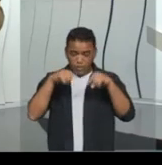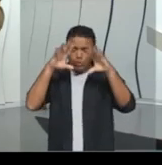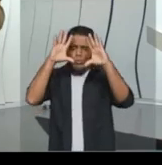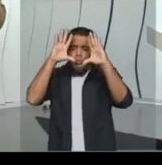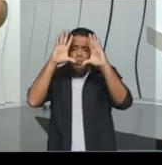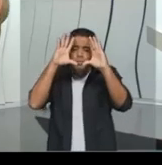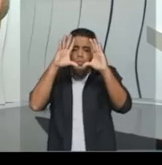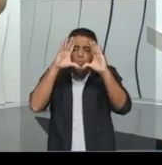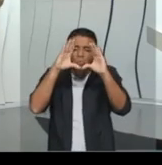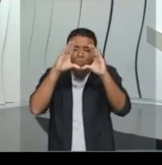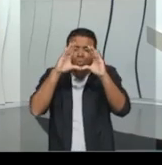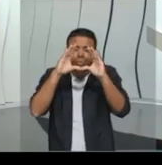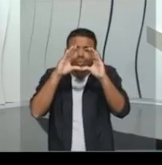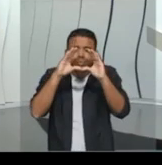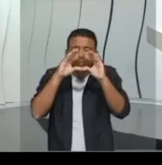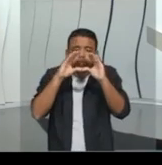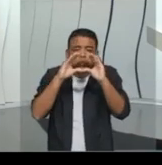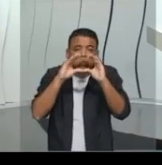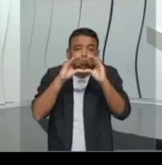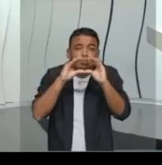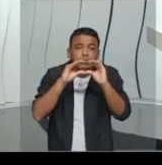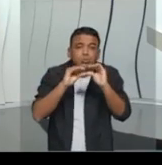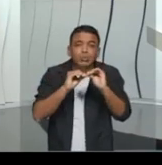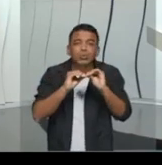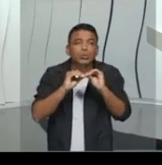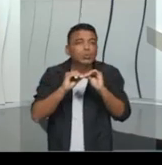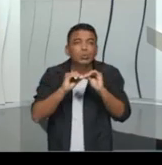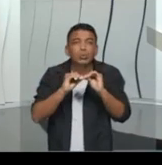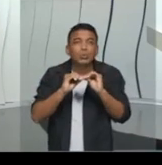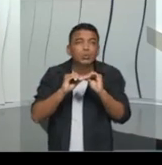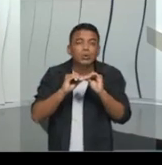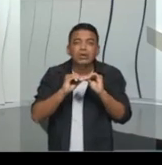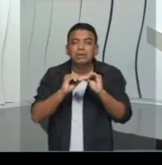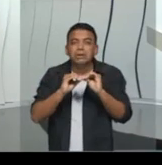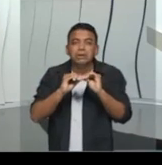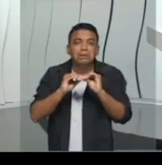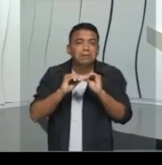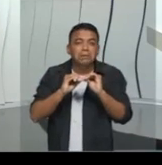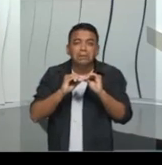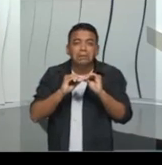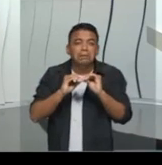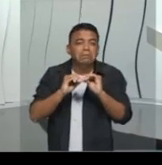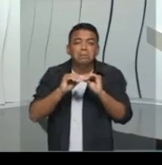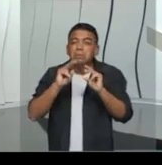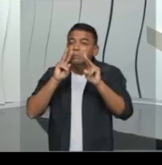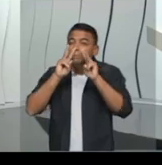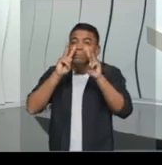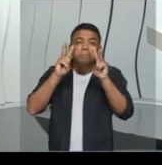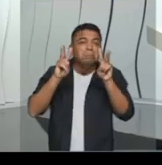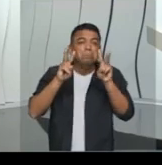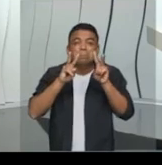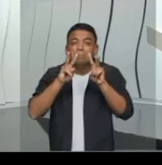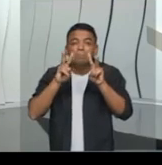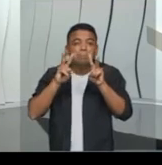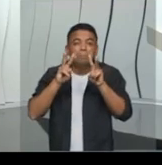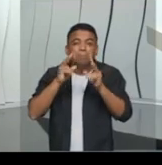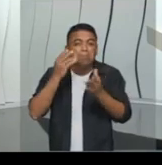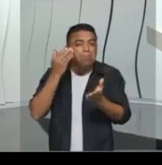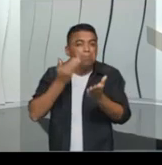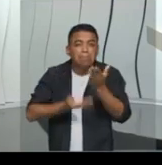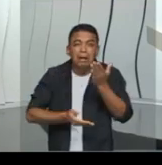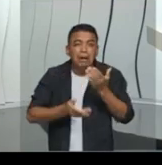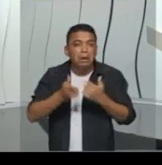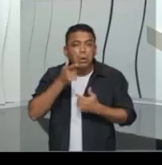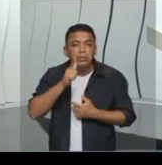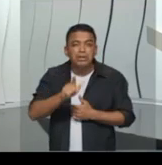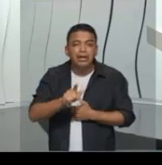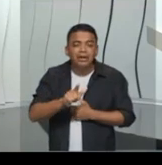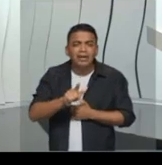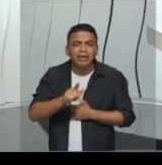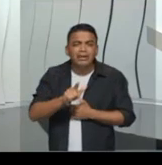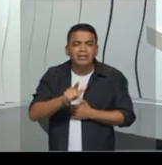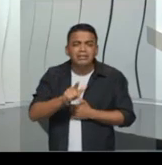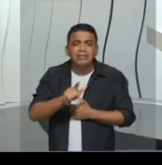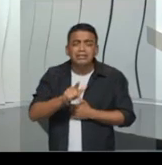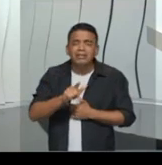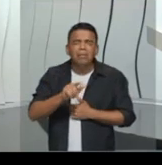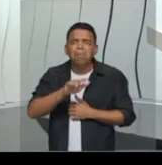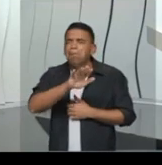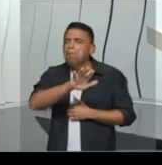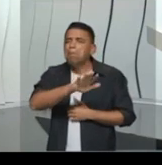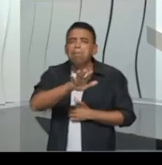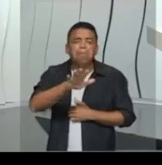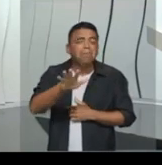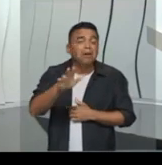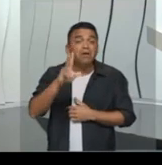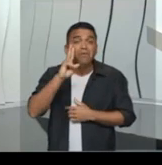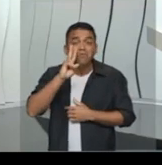escuro, você perde as suas faculdades visuais? Definitivamente não. Mas então por que você não enxerga